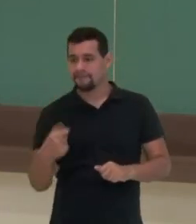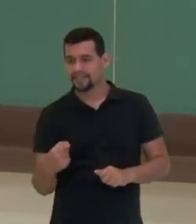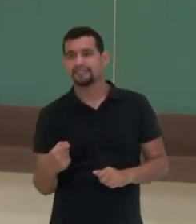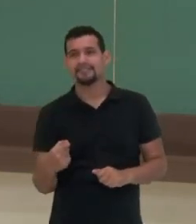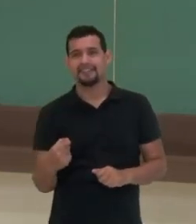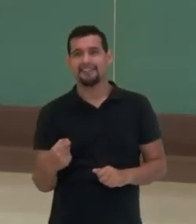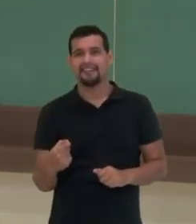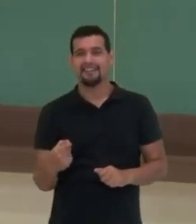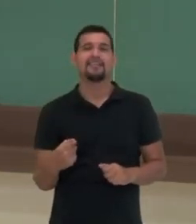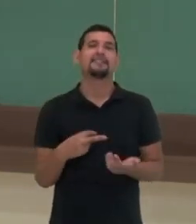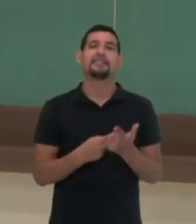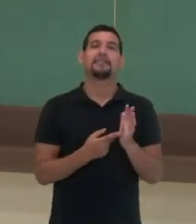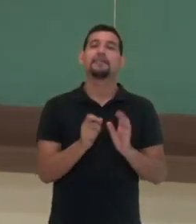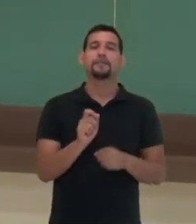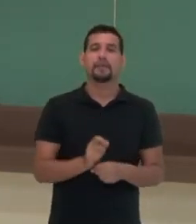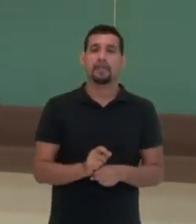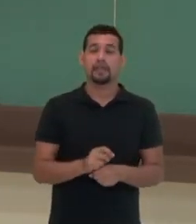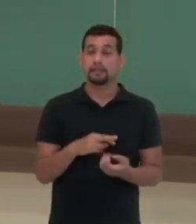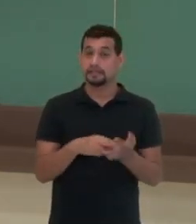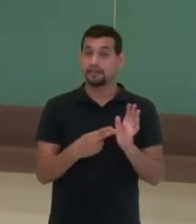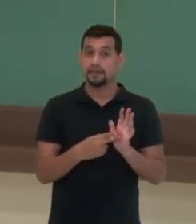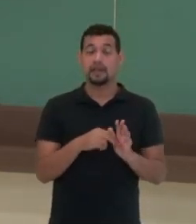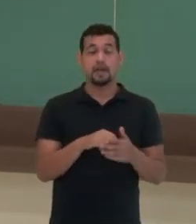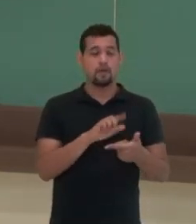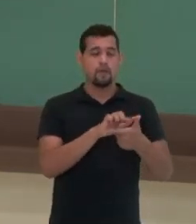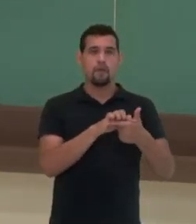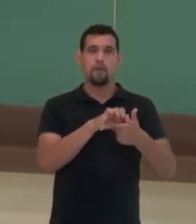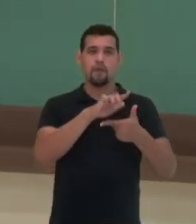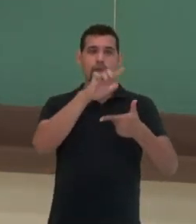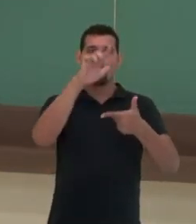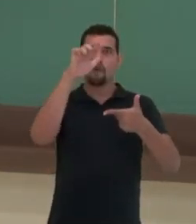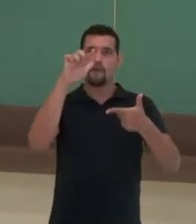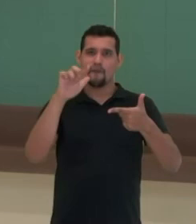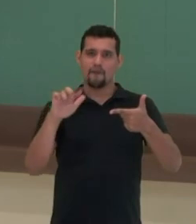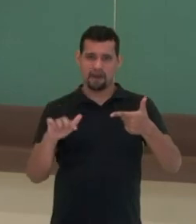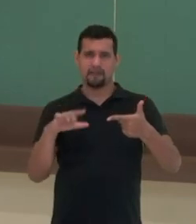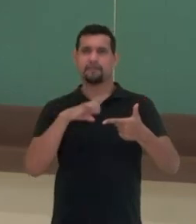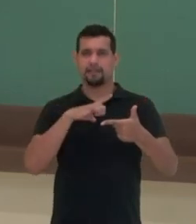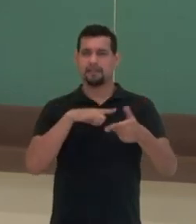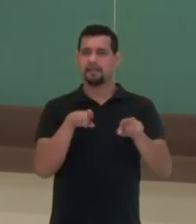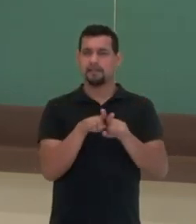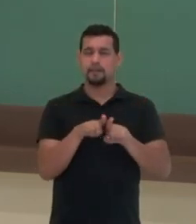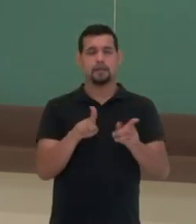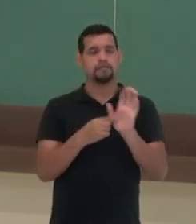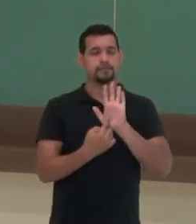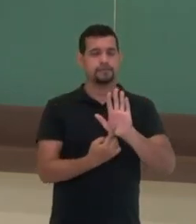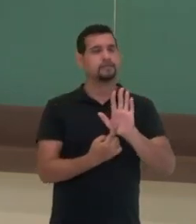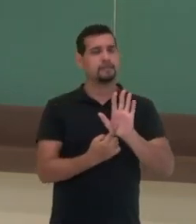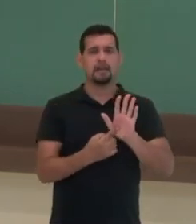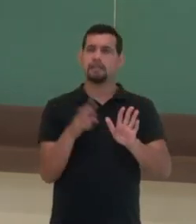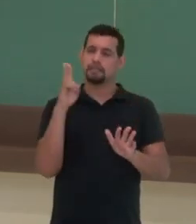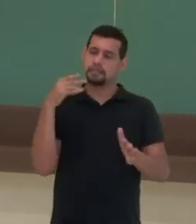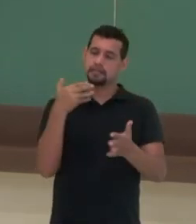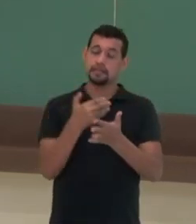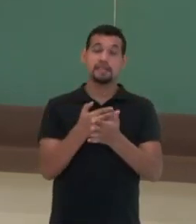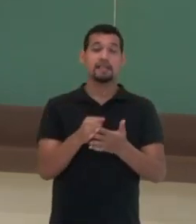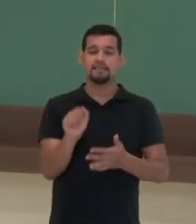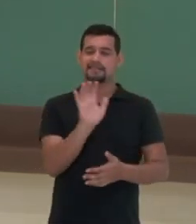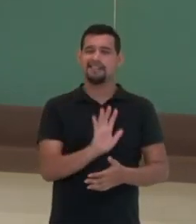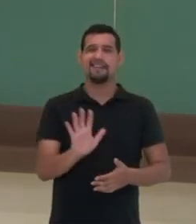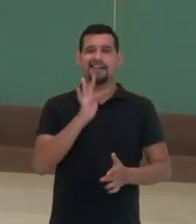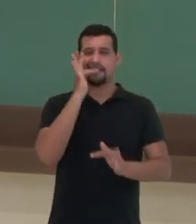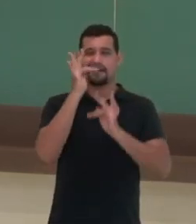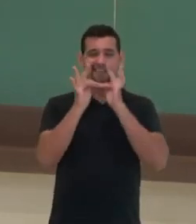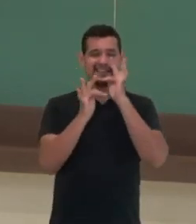e desce. Então, esse é o gráfico dessa função quadrática expressa por essa história de área de jardim